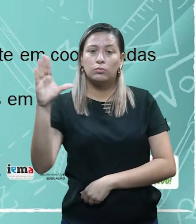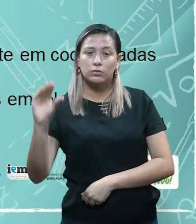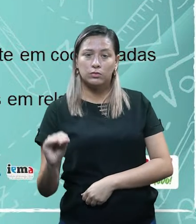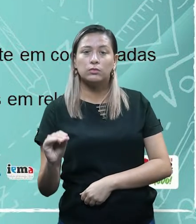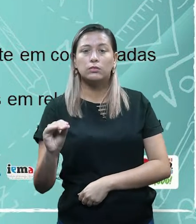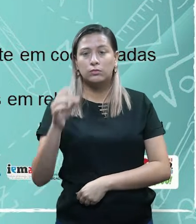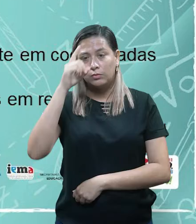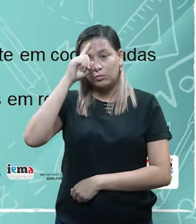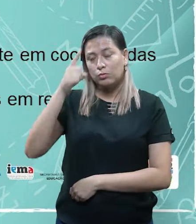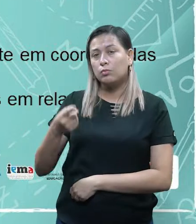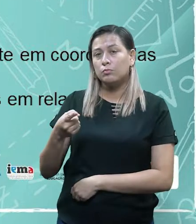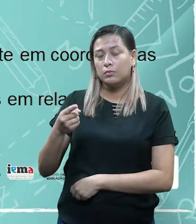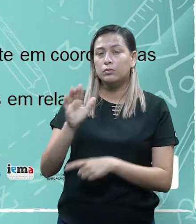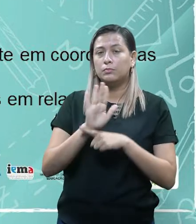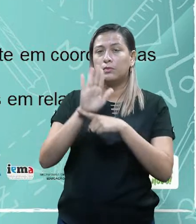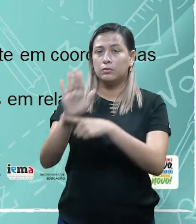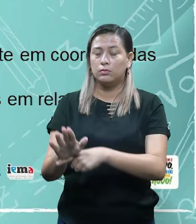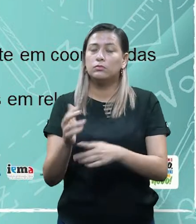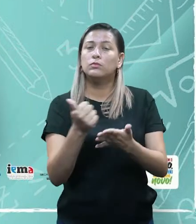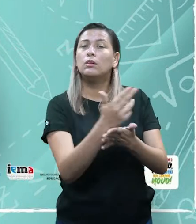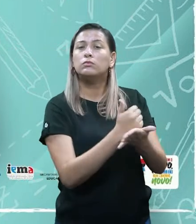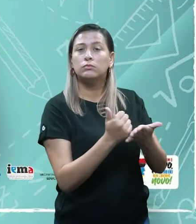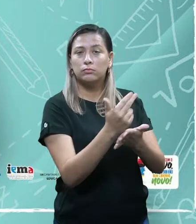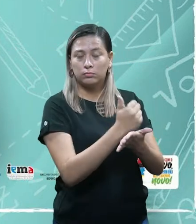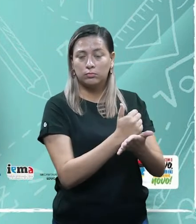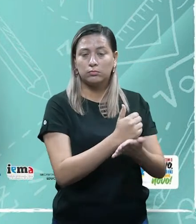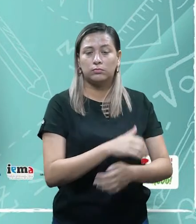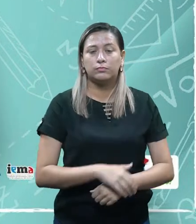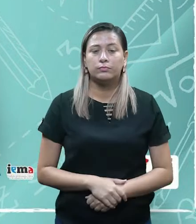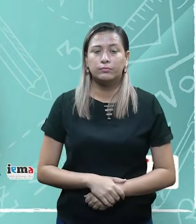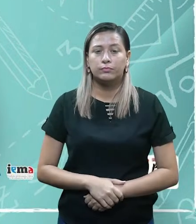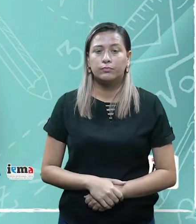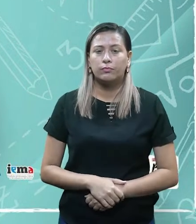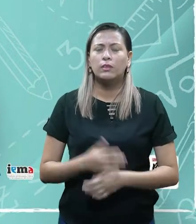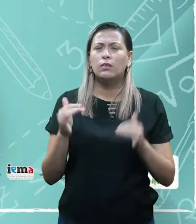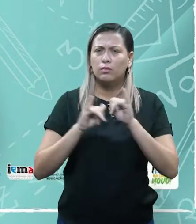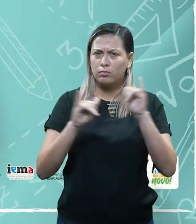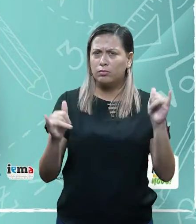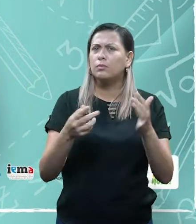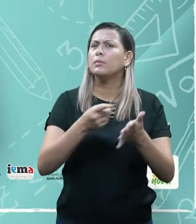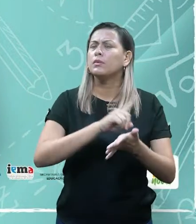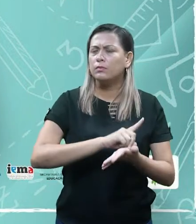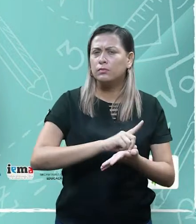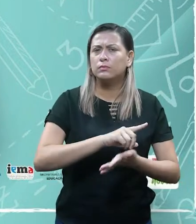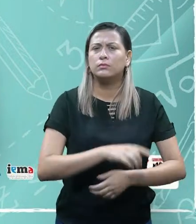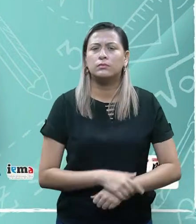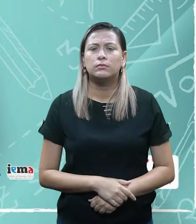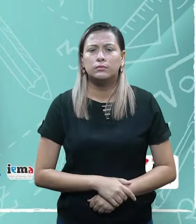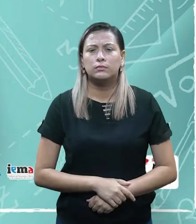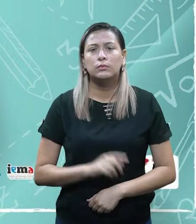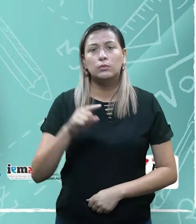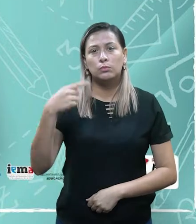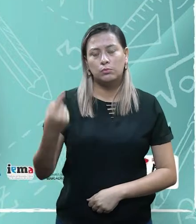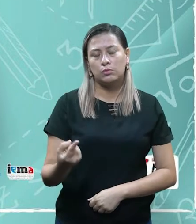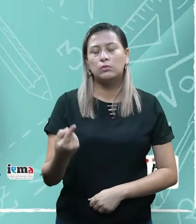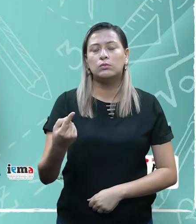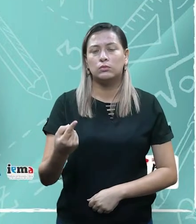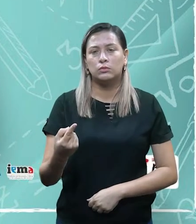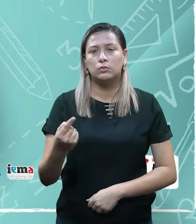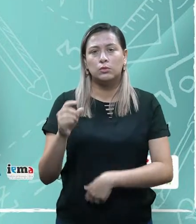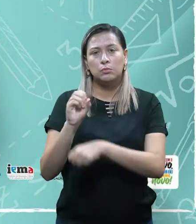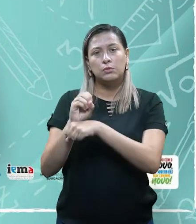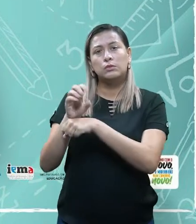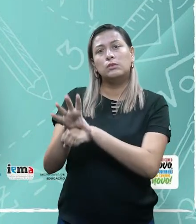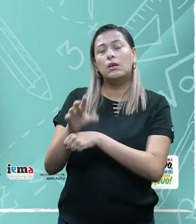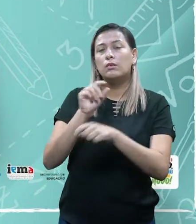comandos, né? De auxílios para os desenhos. Foi aquela que eu falei para vocês, a nossa próximo slide vai ser essas